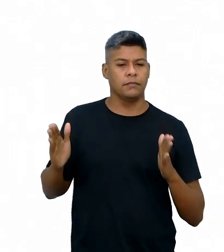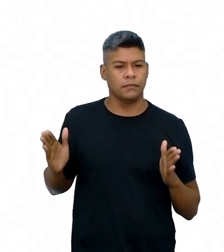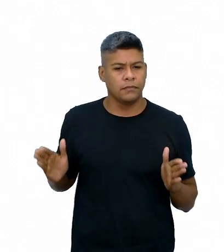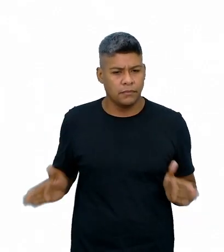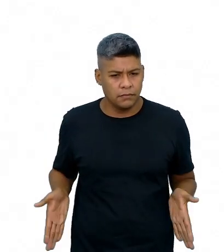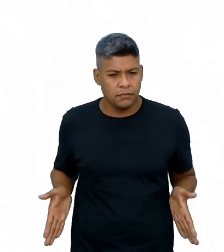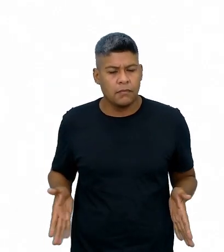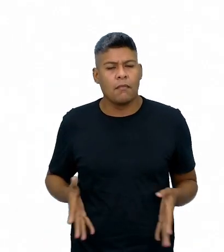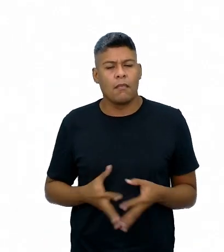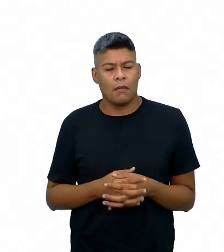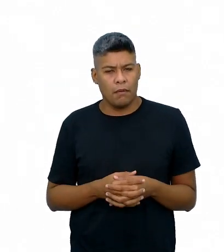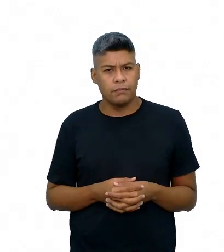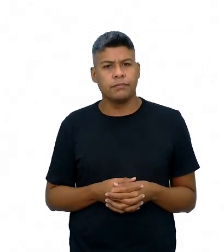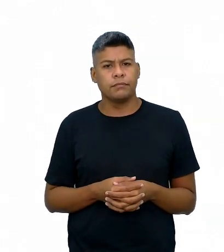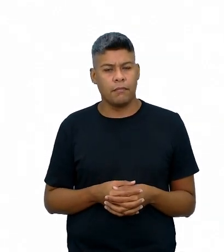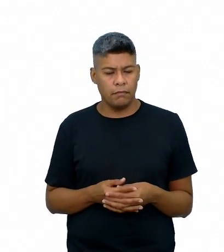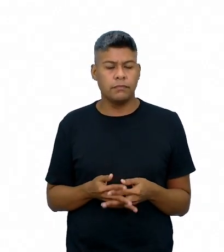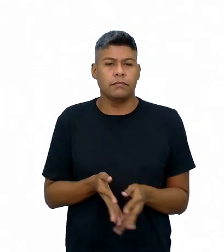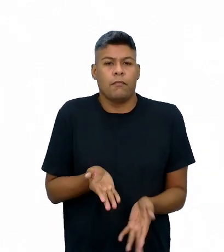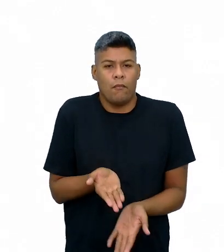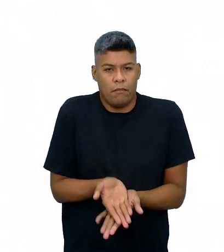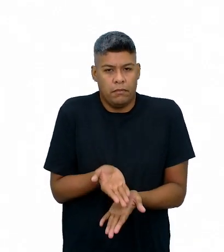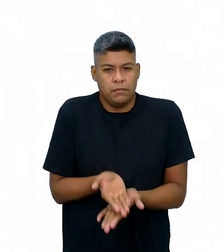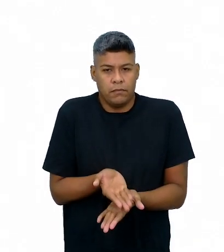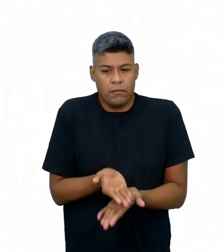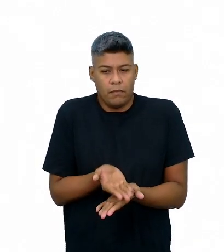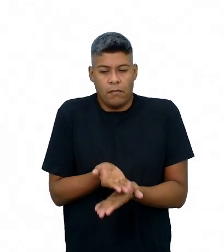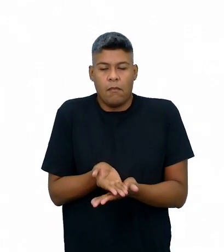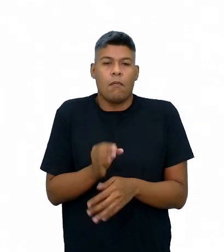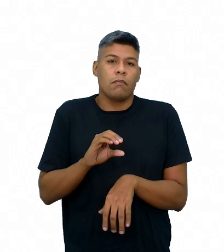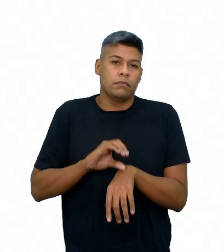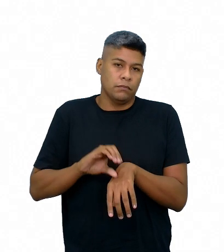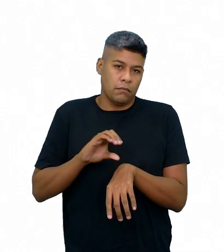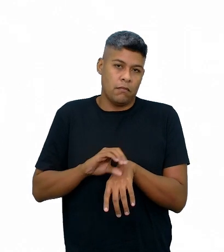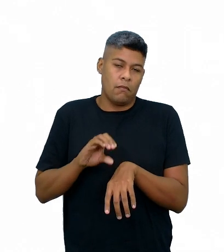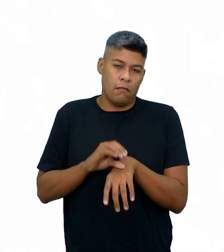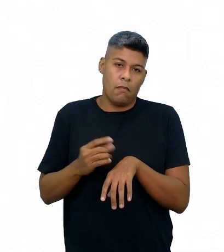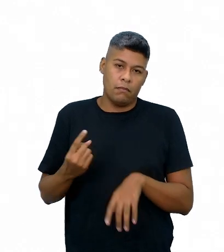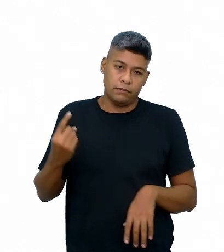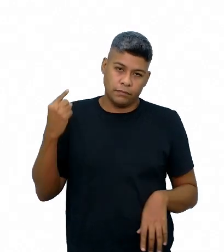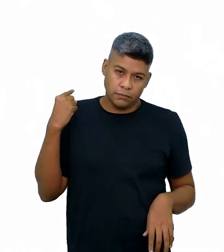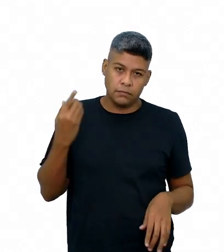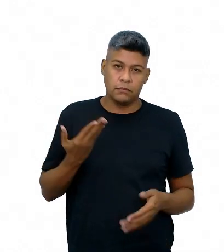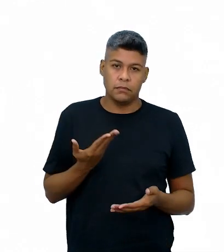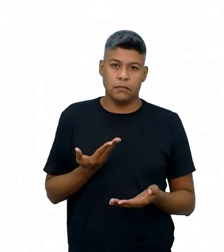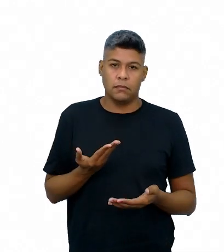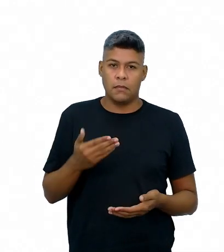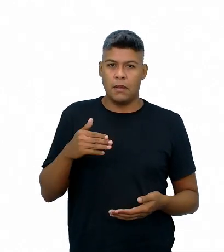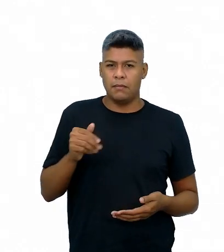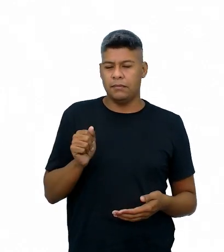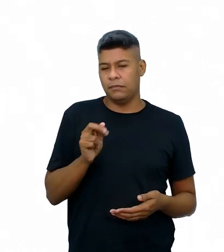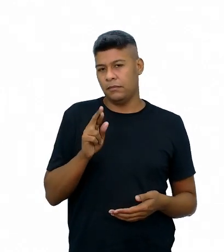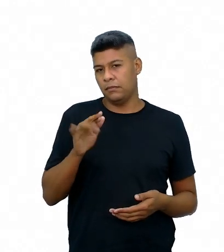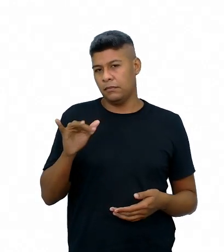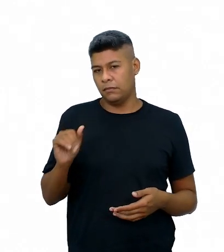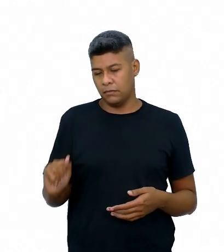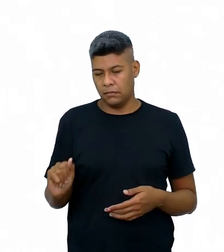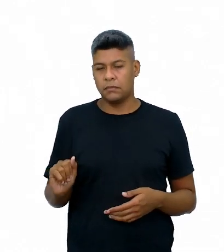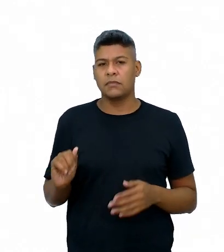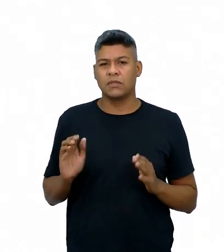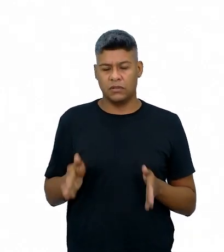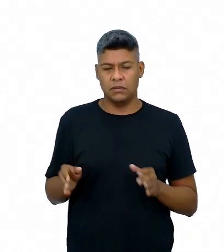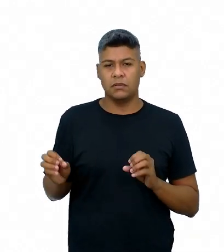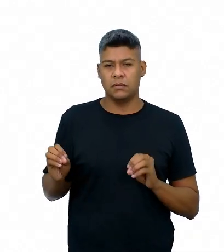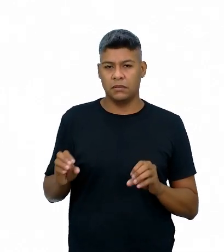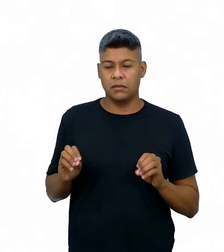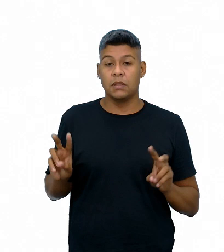bem trabalhados na formação de etapa, feita por nossa colega Márcia Sanches. Qual